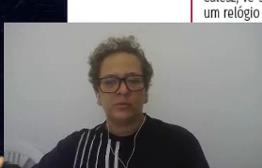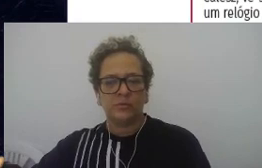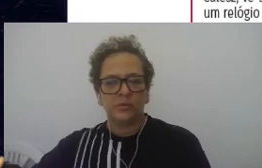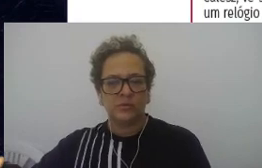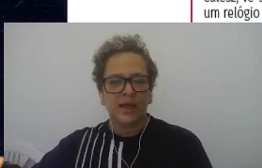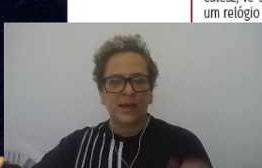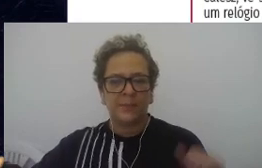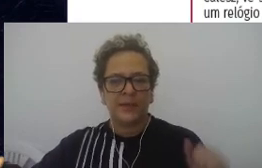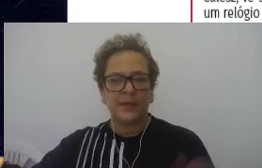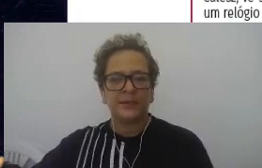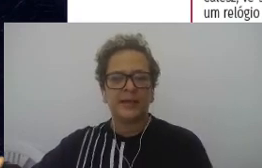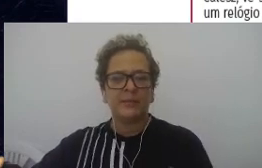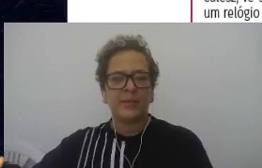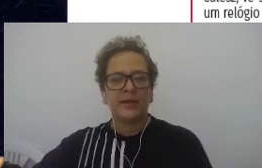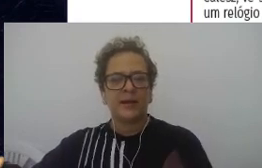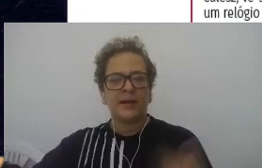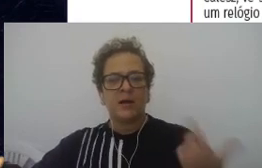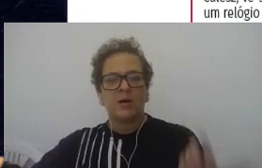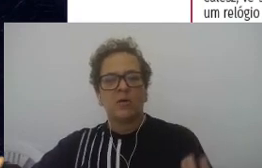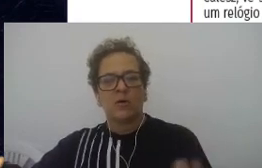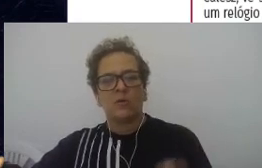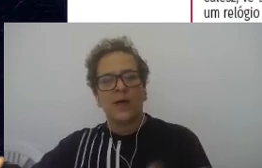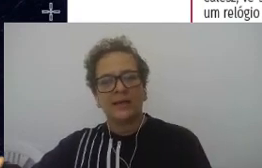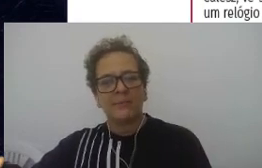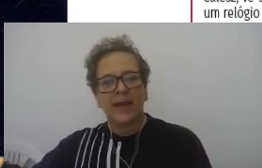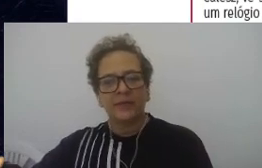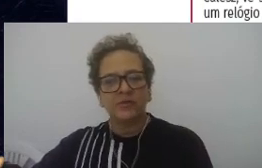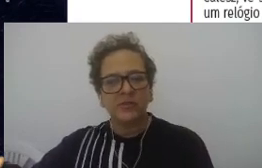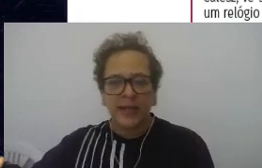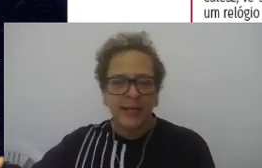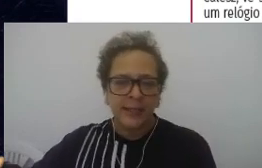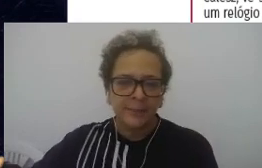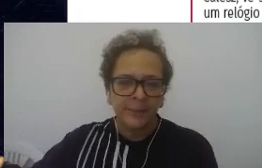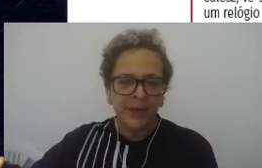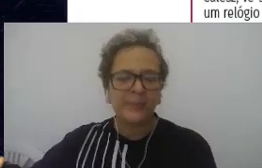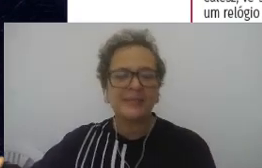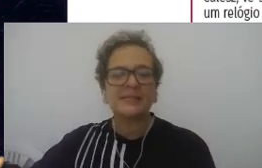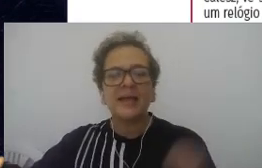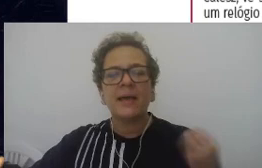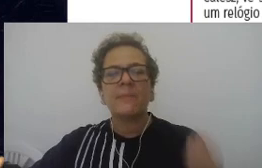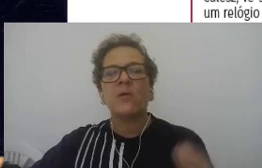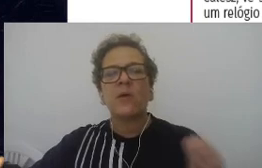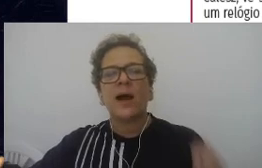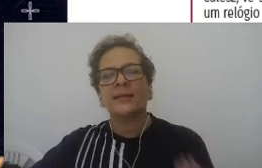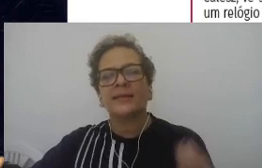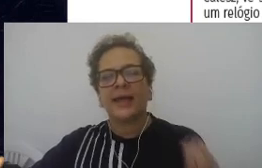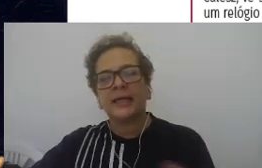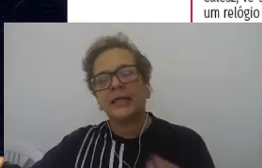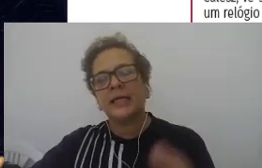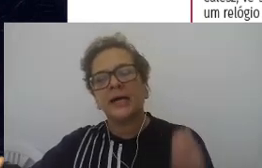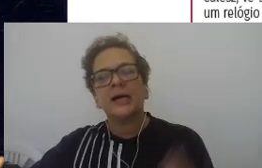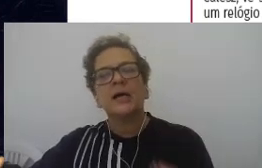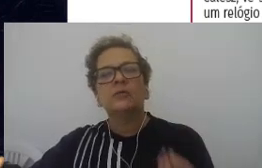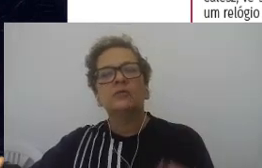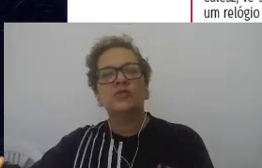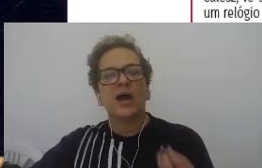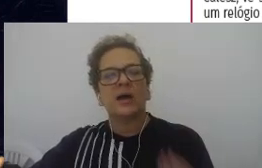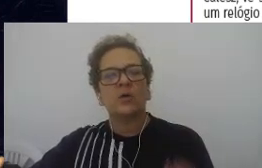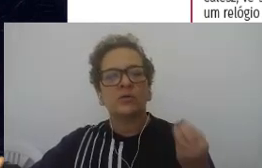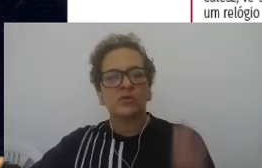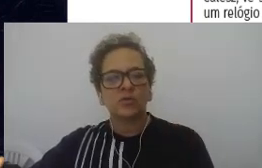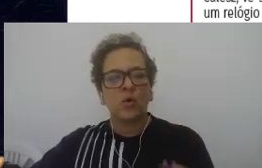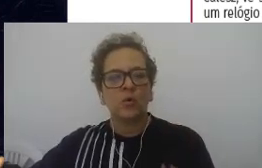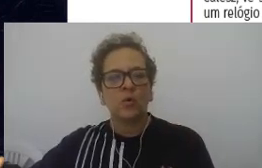o jusepe de ribera com Arquimedes dele né percebam a técnica